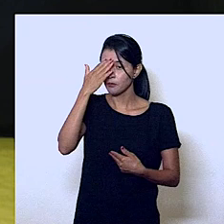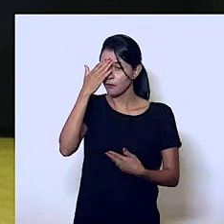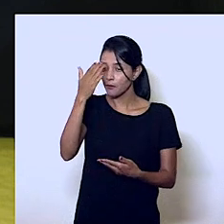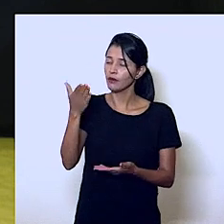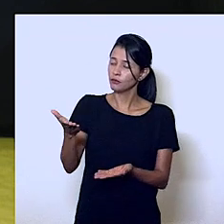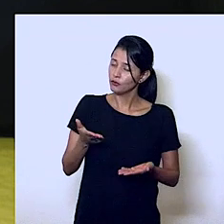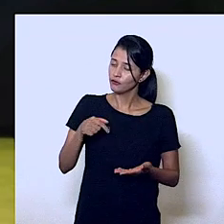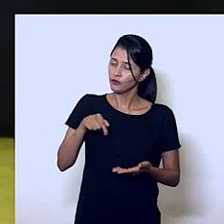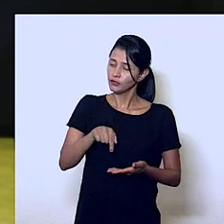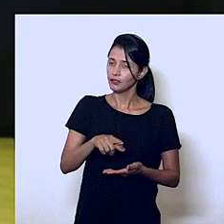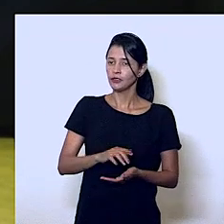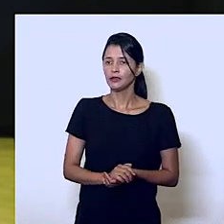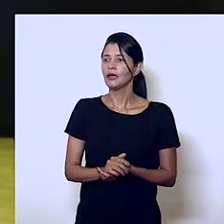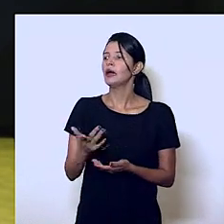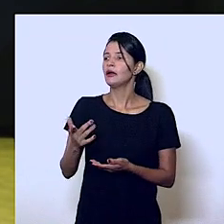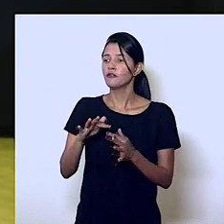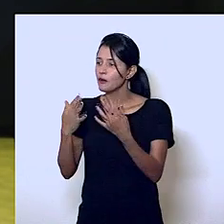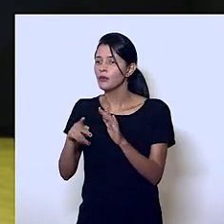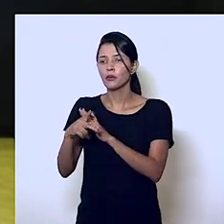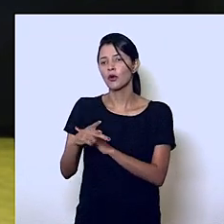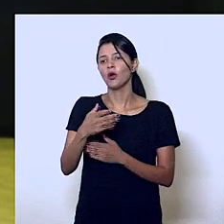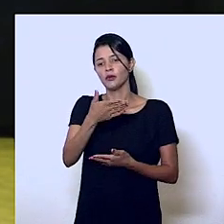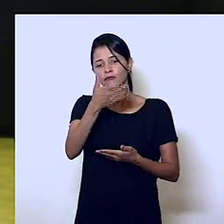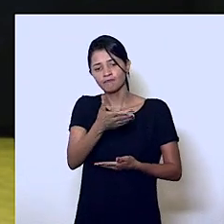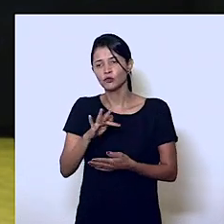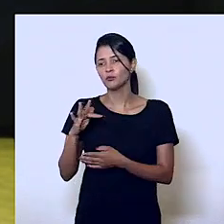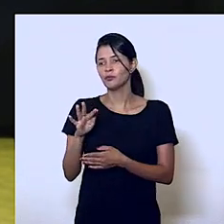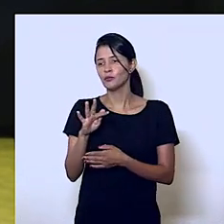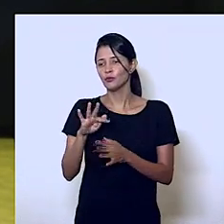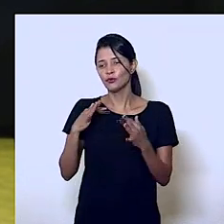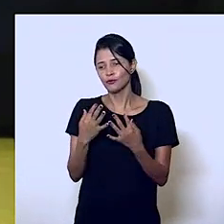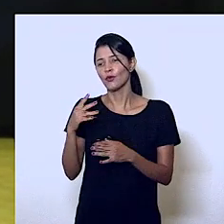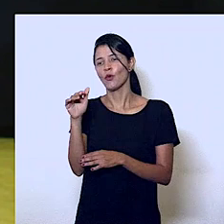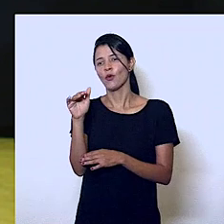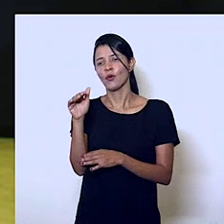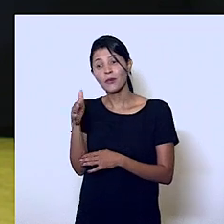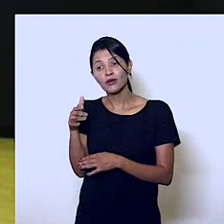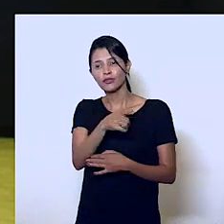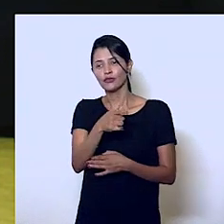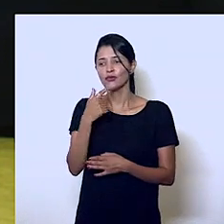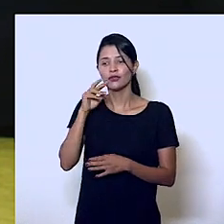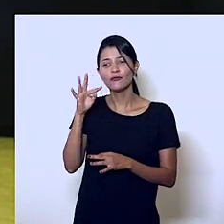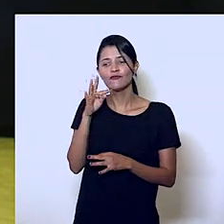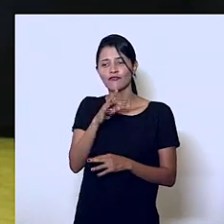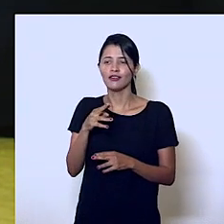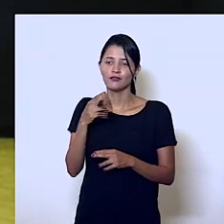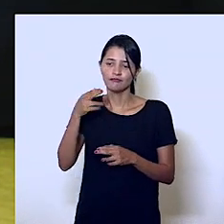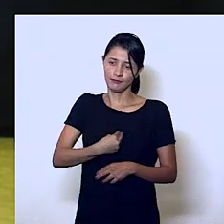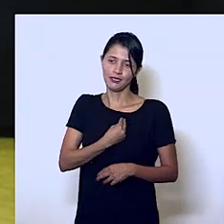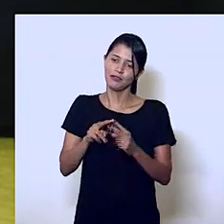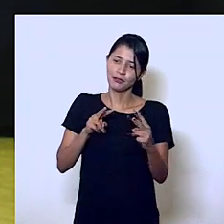familiares do embaixador que estão aqui e que estão nos assistindo, queridos amigos de toda a vida, senhoras e